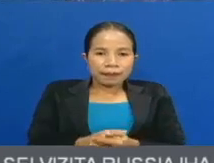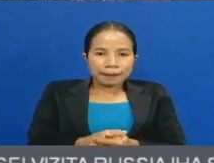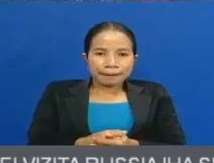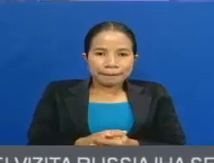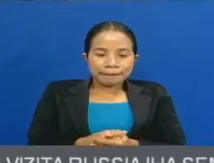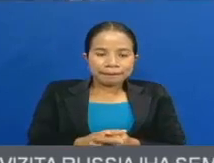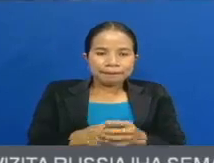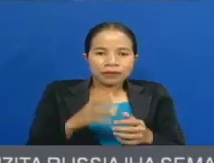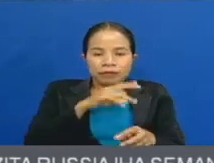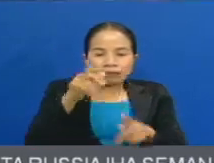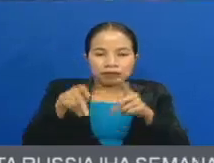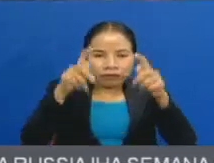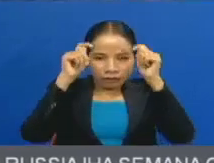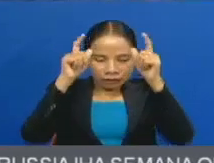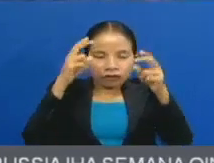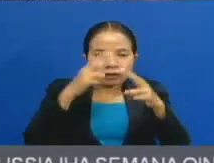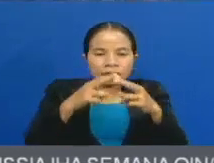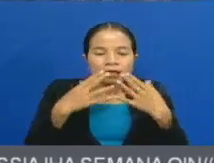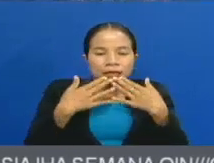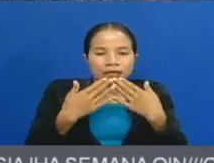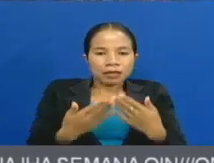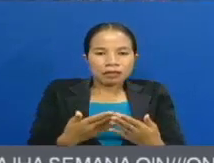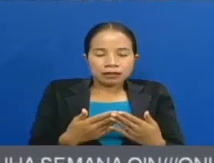do povo Timor Nemara, agradece